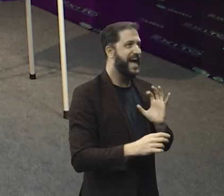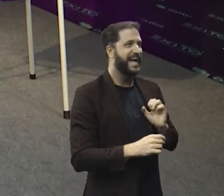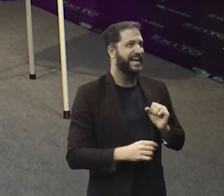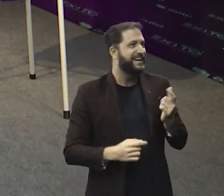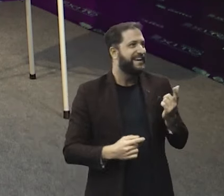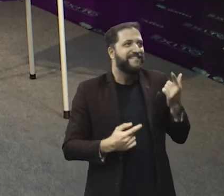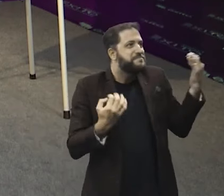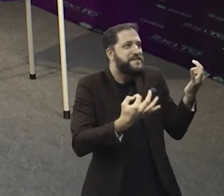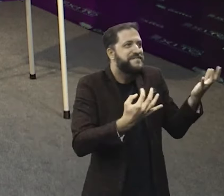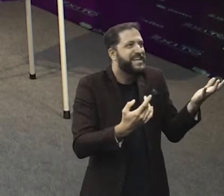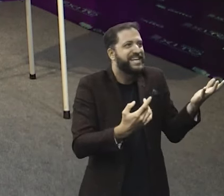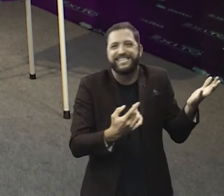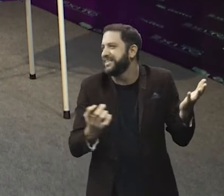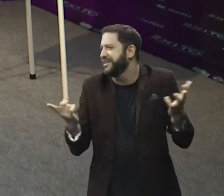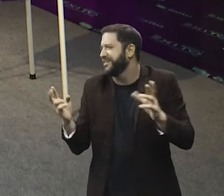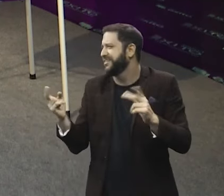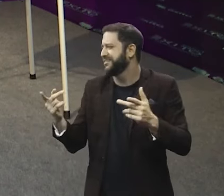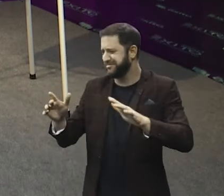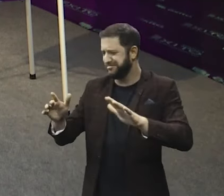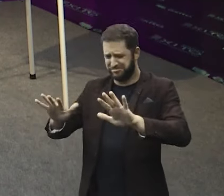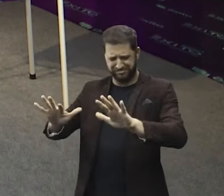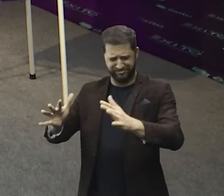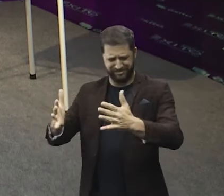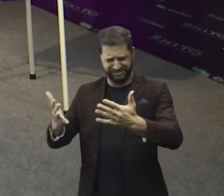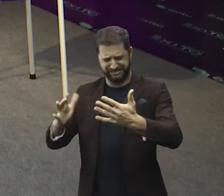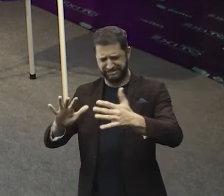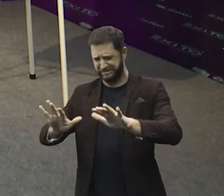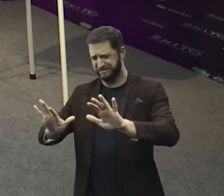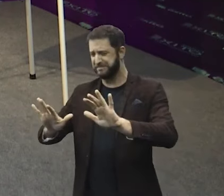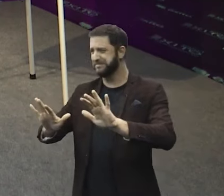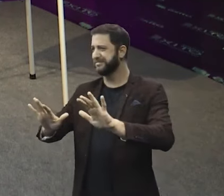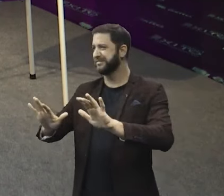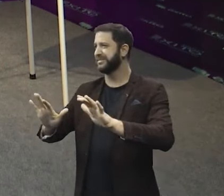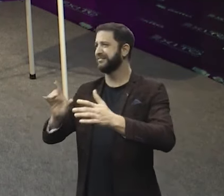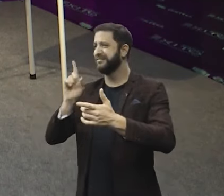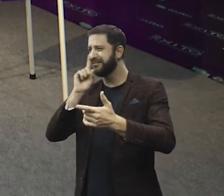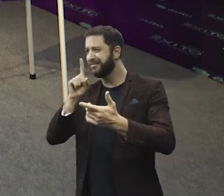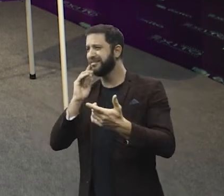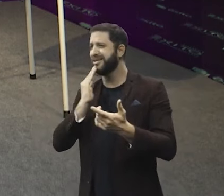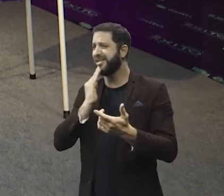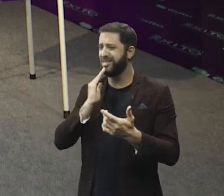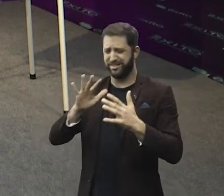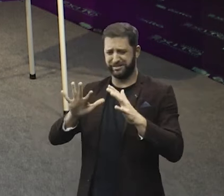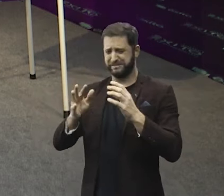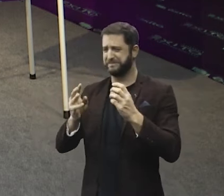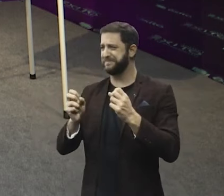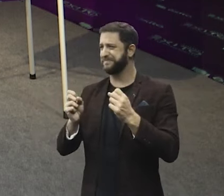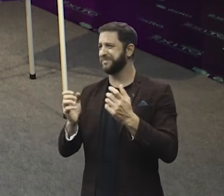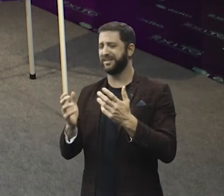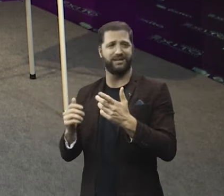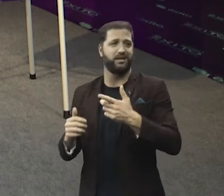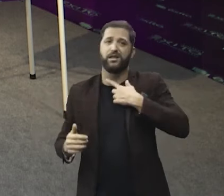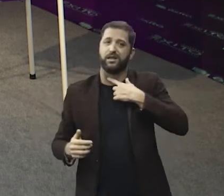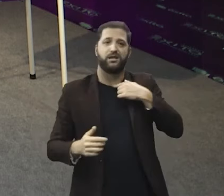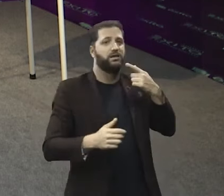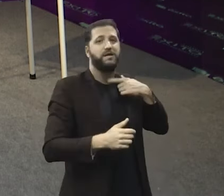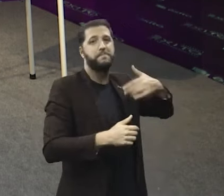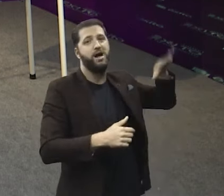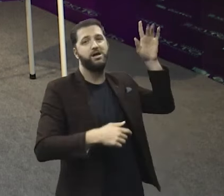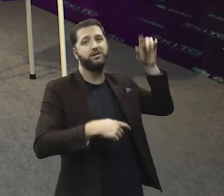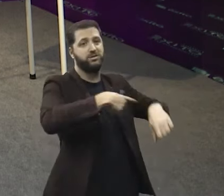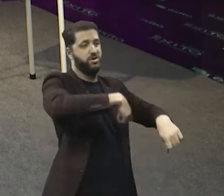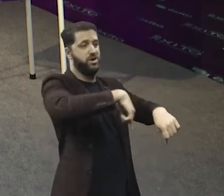estímulos que você manda para essa caixinha aqui tão preciosa e maravilhosa Então o que eu quero dizer para você hoje que tá assistindo essa palestra